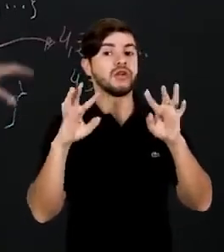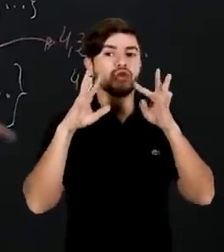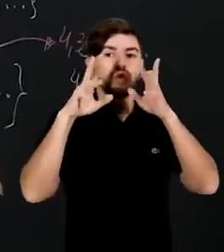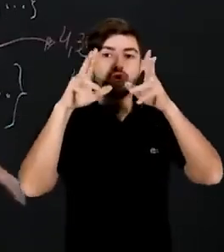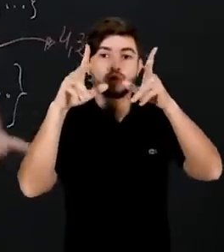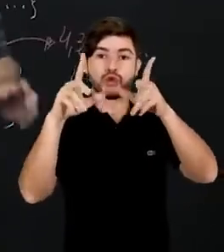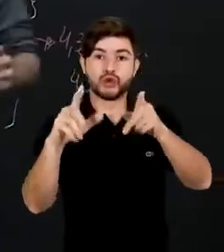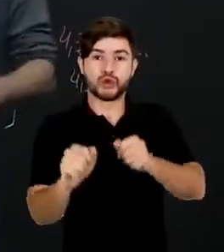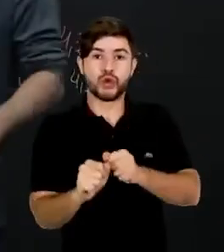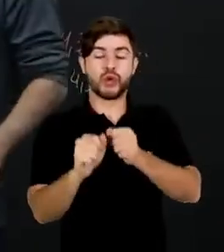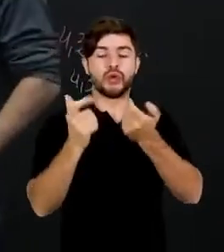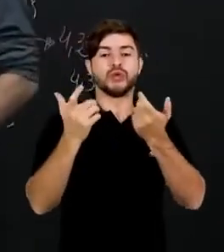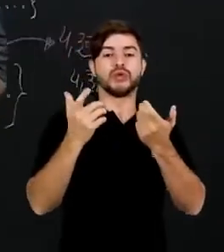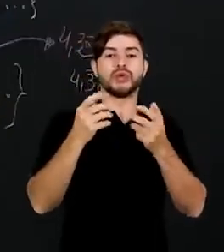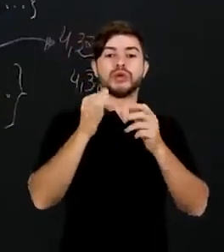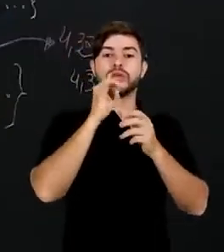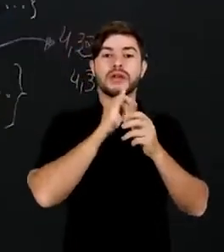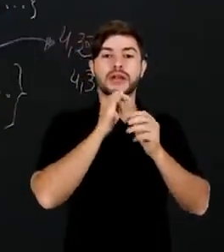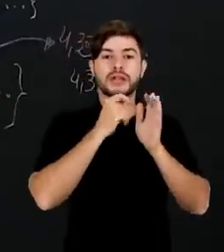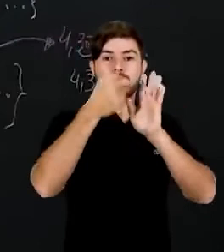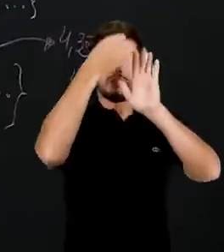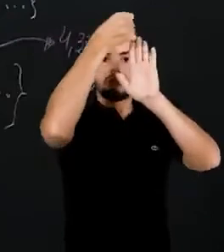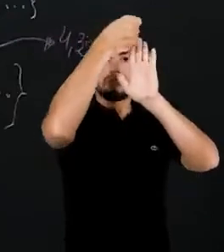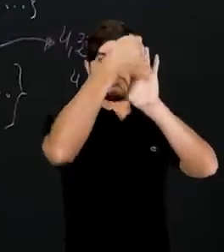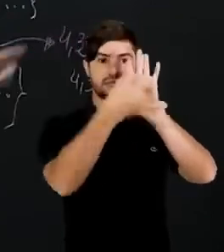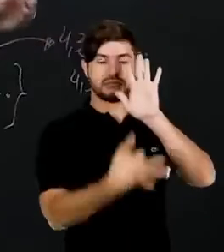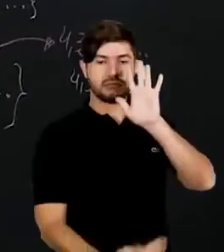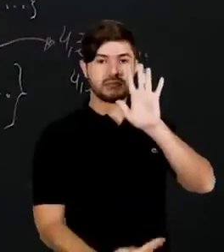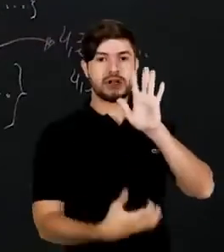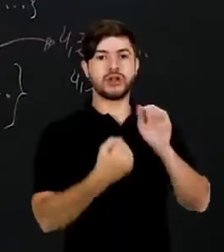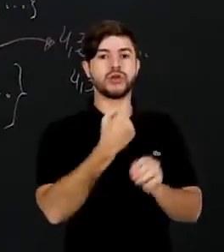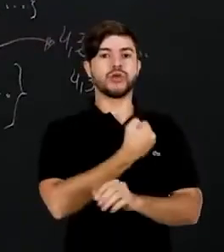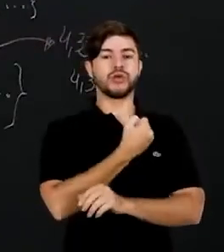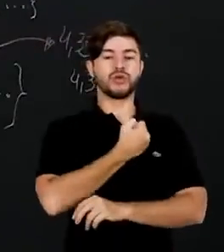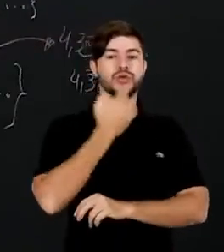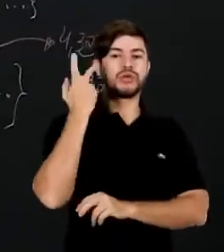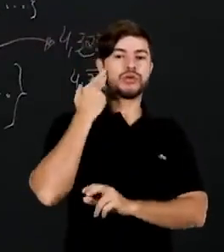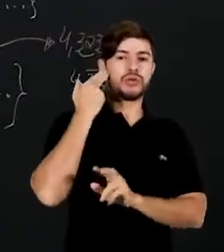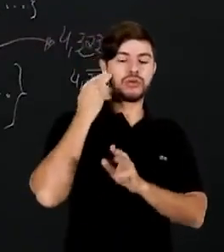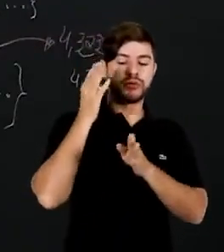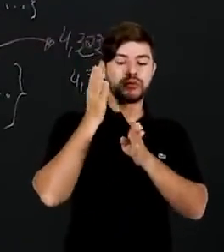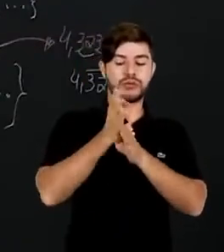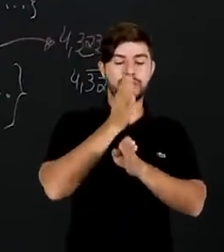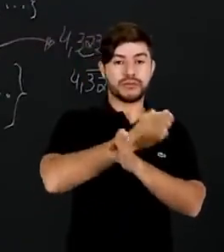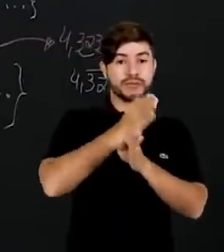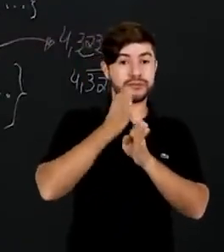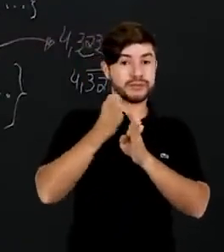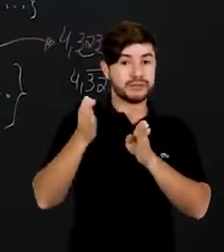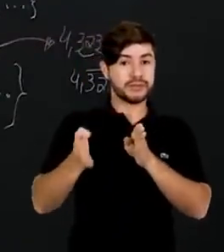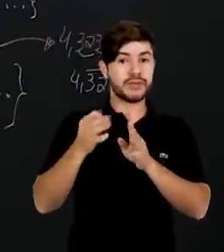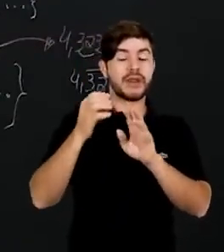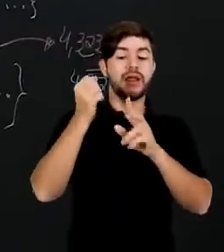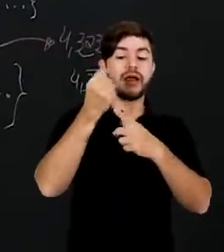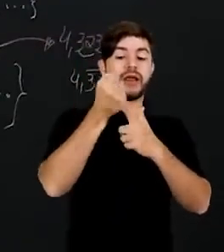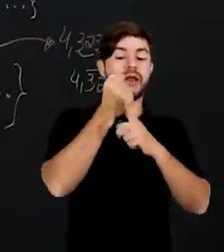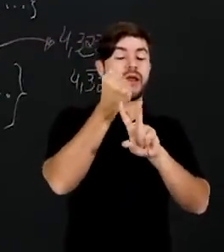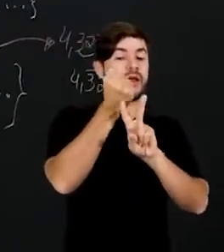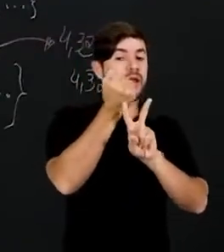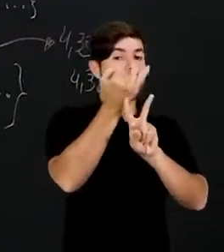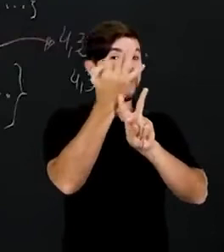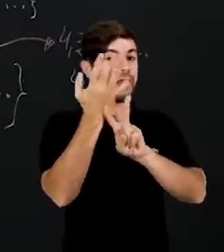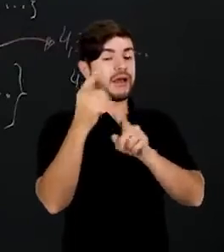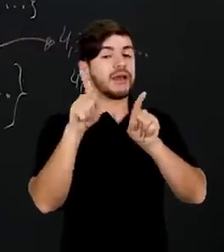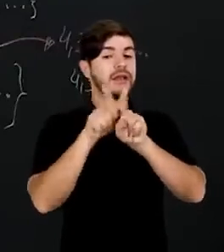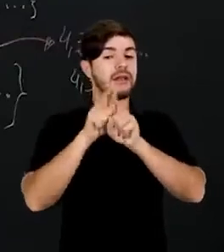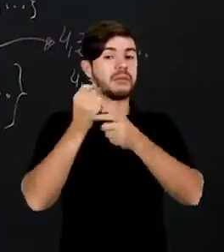todos esses exemplos que eu te dei aqui de números naturais, inteiros, racionais e irracionais,